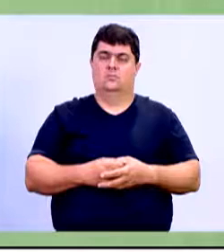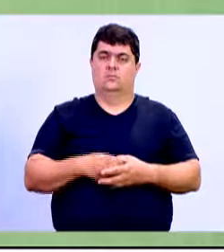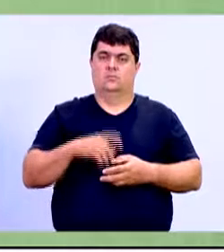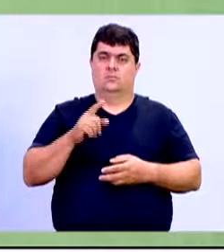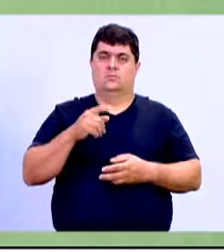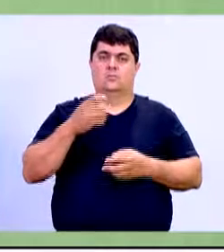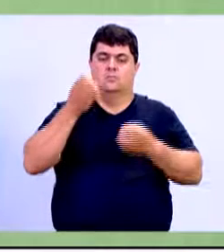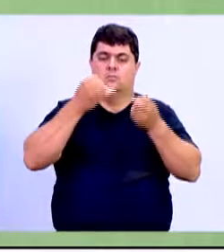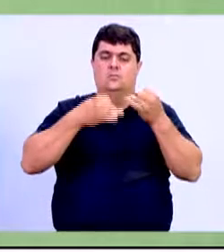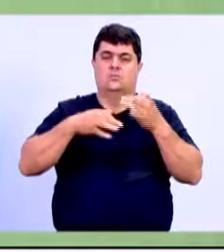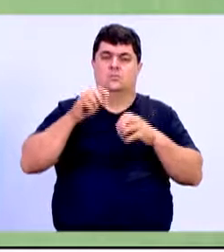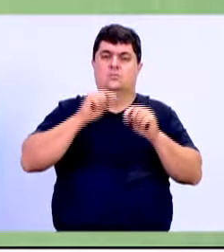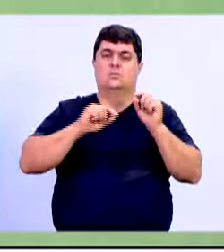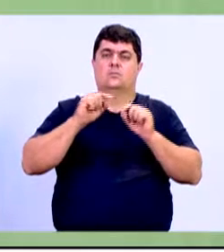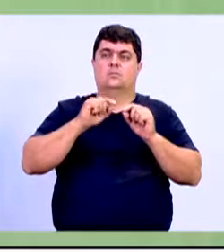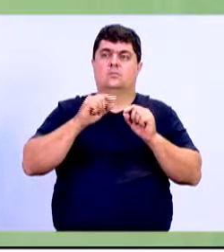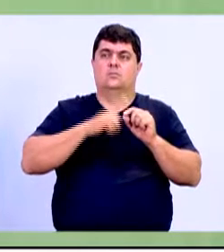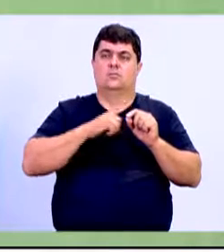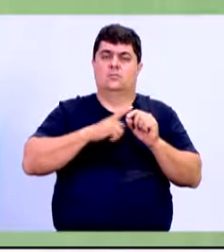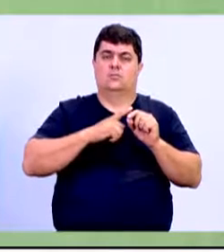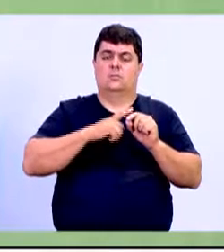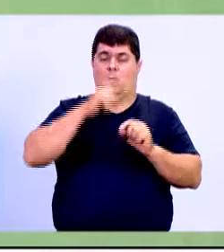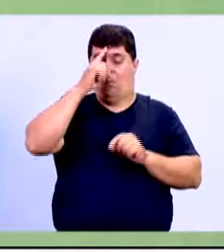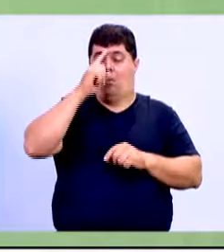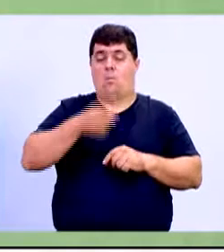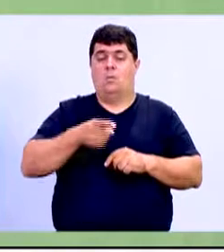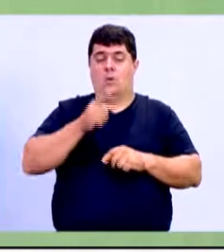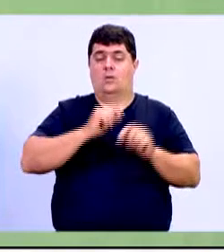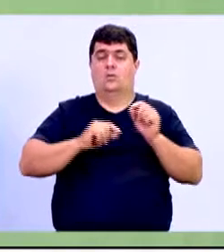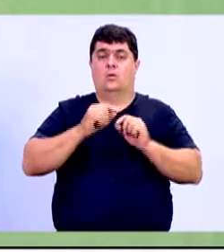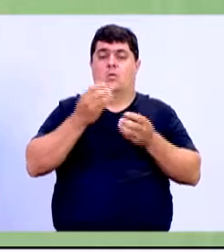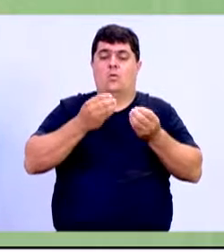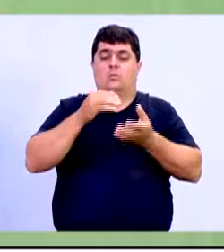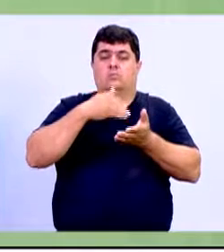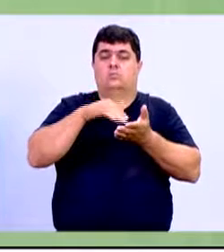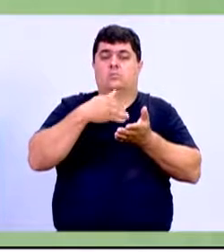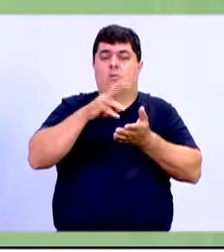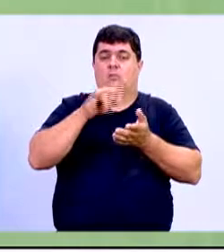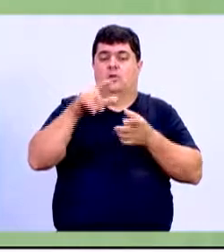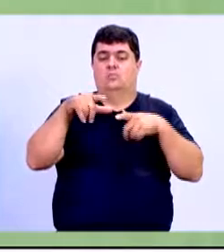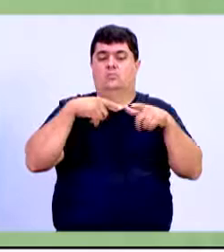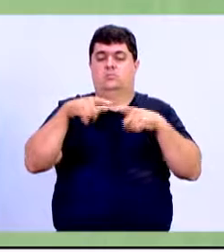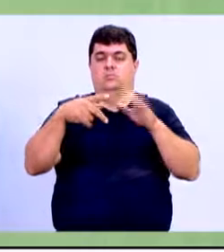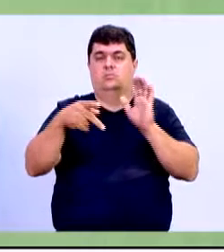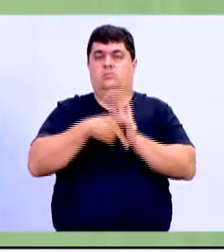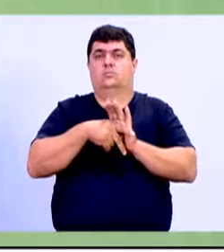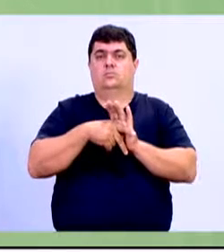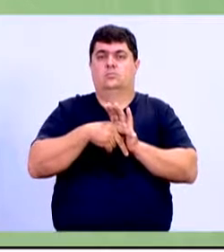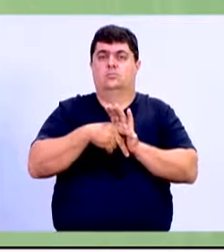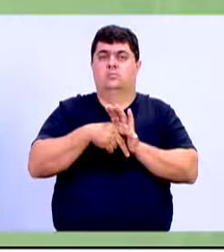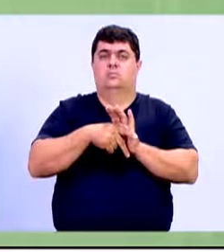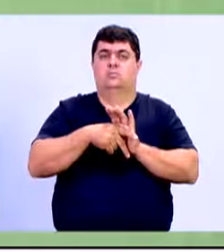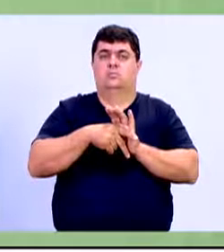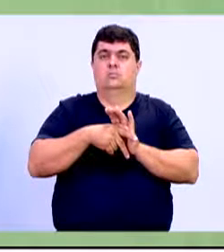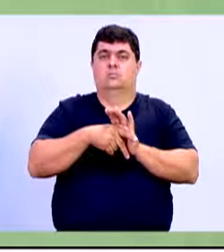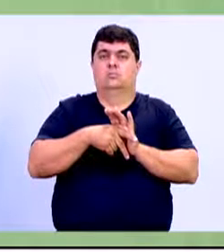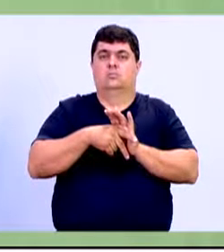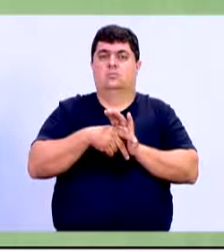resolução, então, ela determina como que a secretaria vai atuar. E aí,